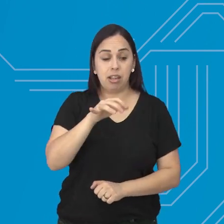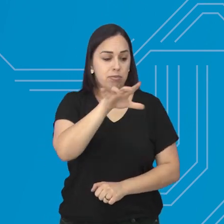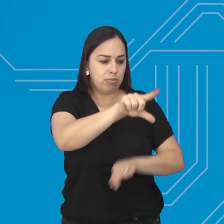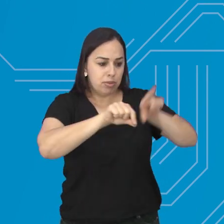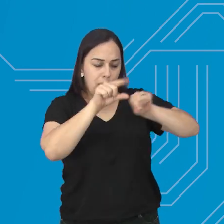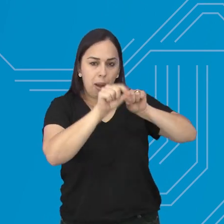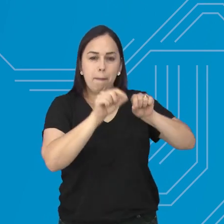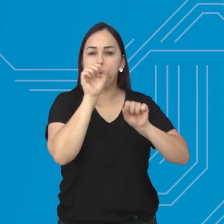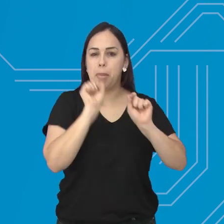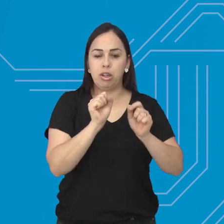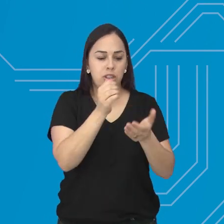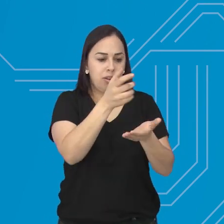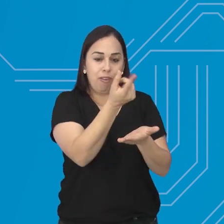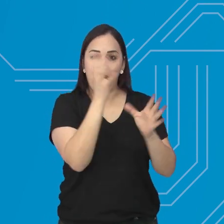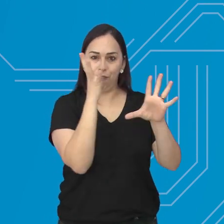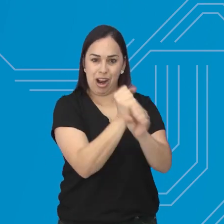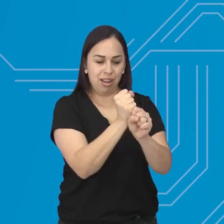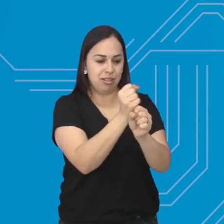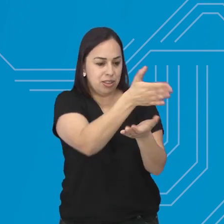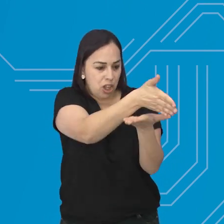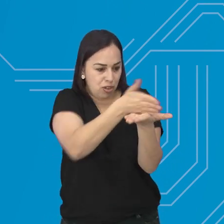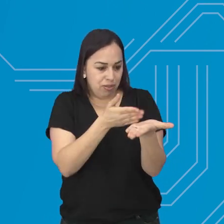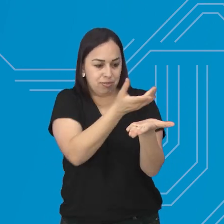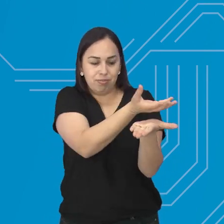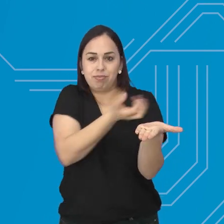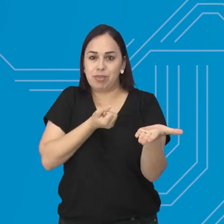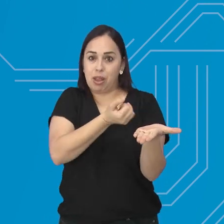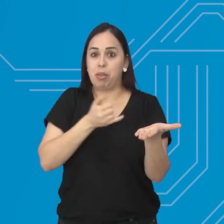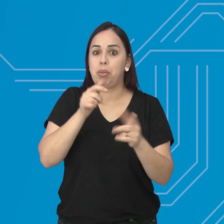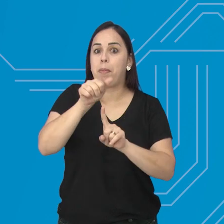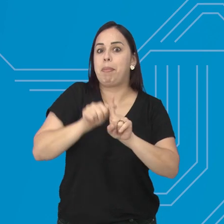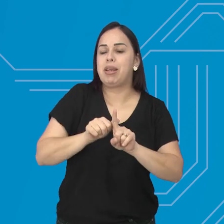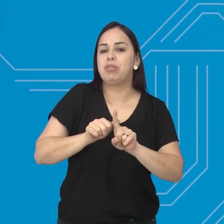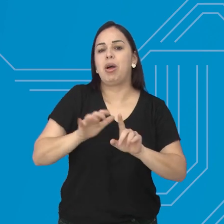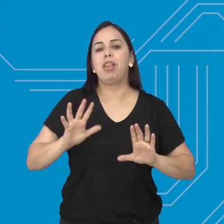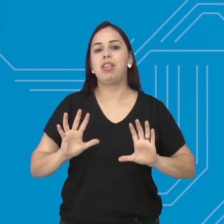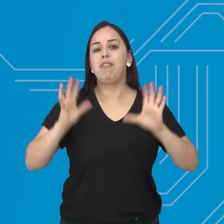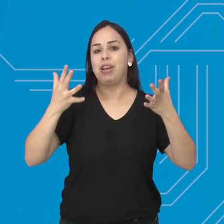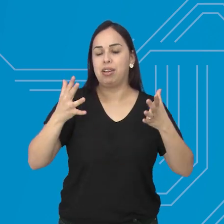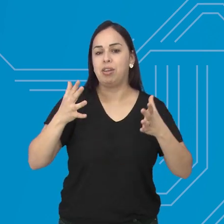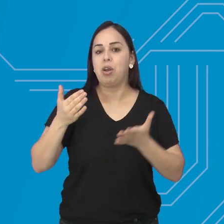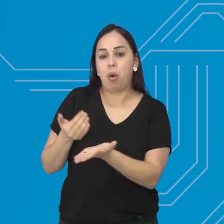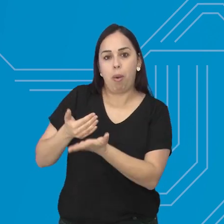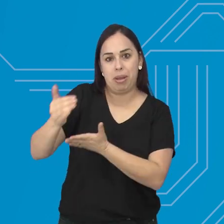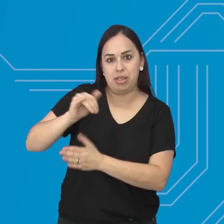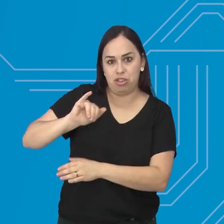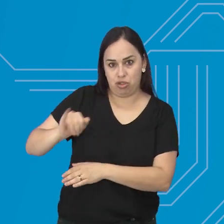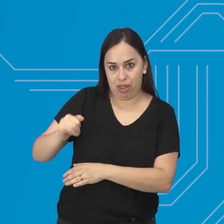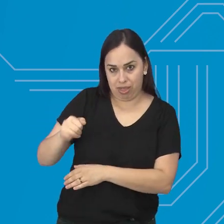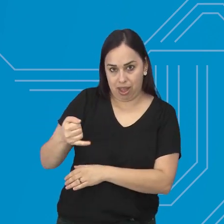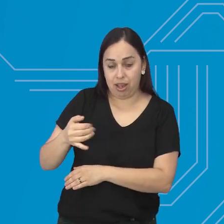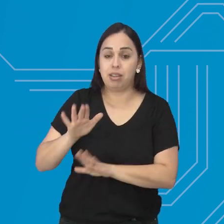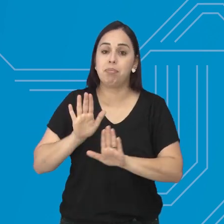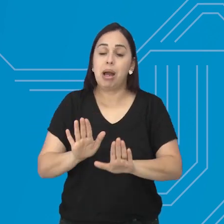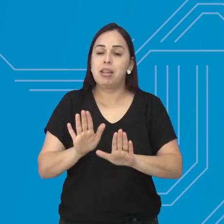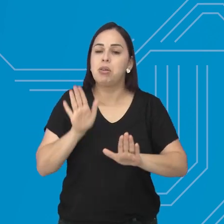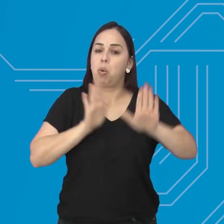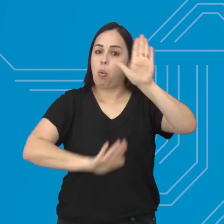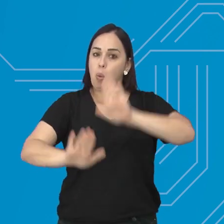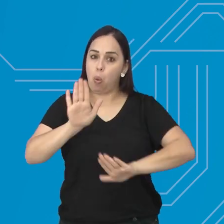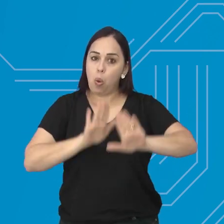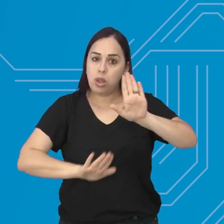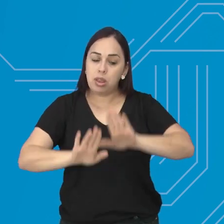Quem escolhe essa modalidade pode sacar parte do dinheiro depositado no mês do aniversário, a começar pelo mês de